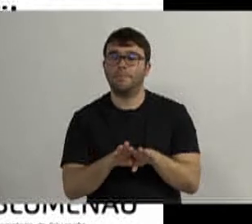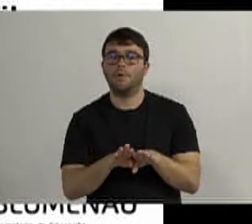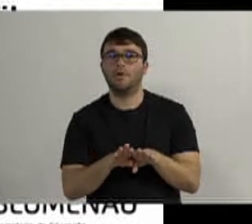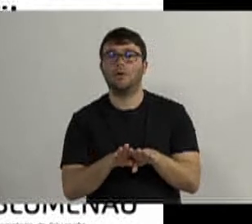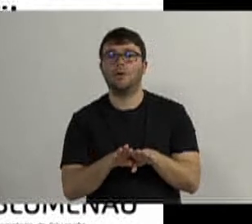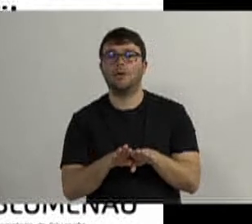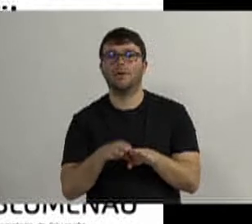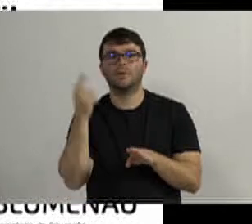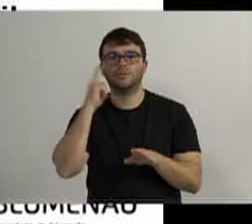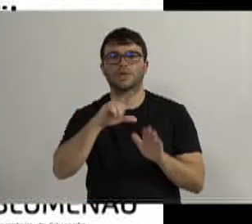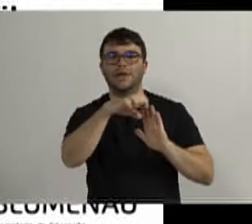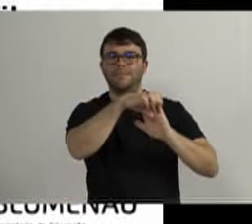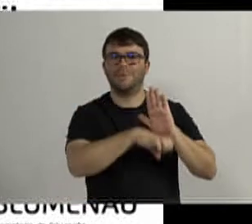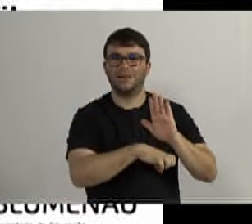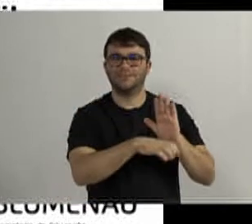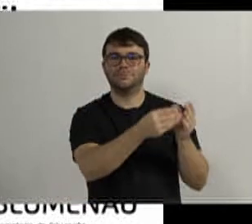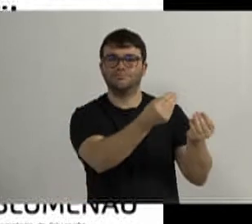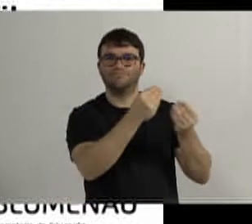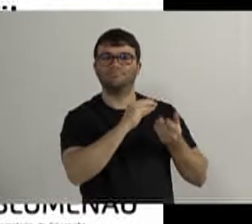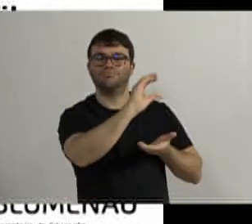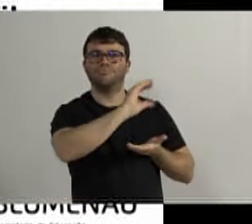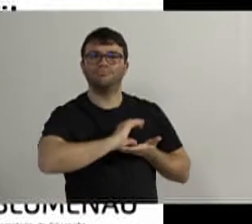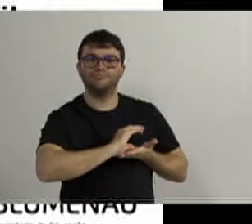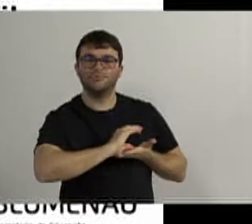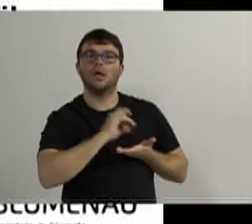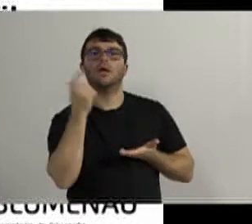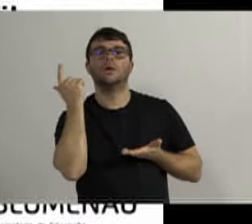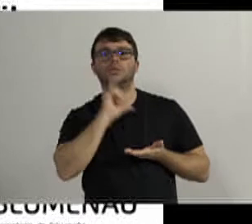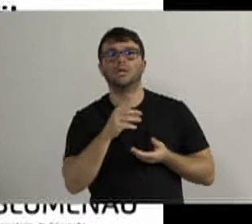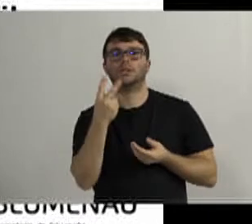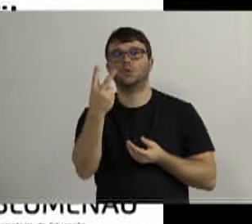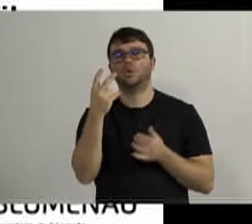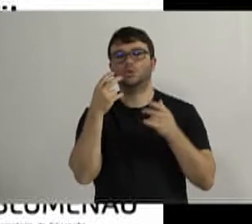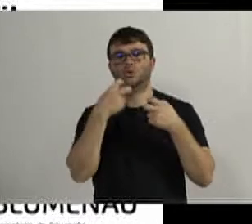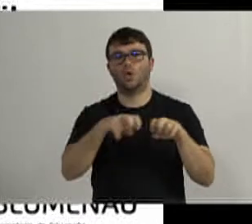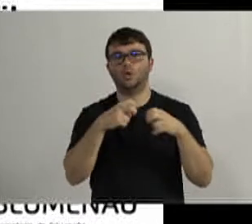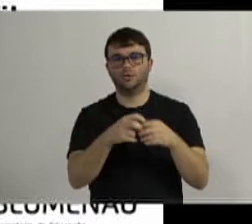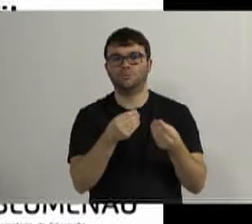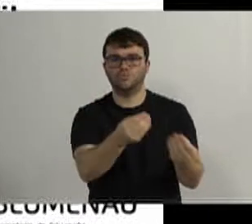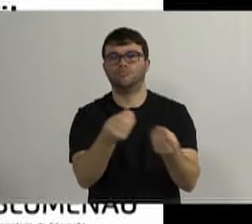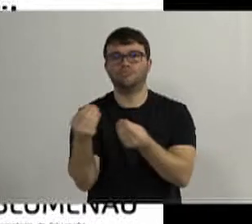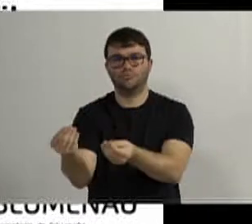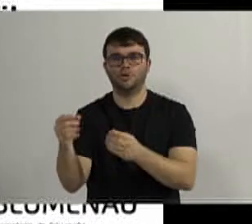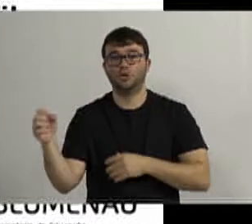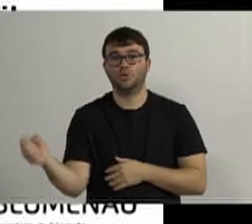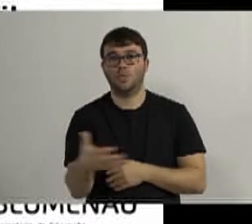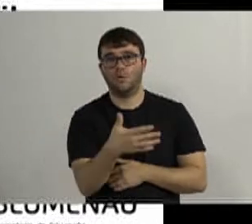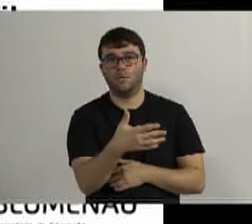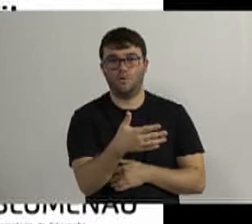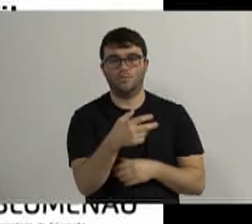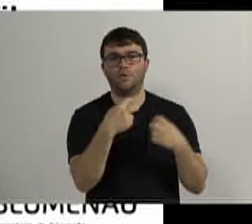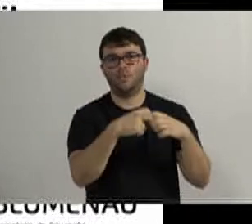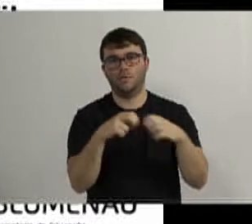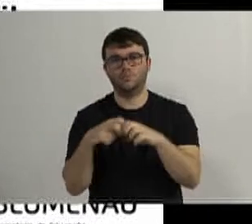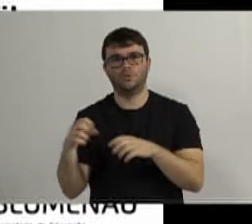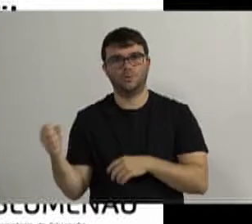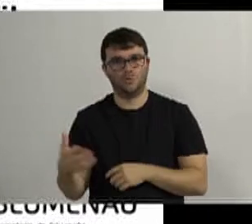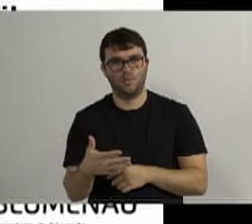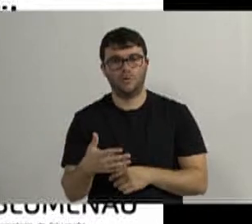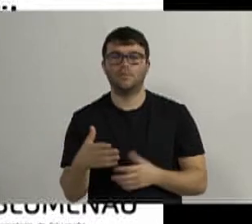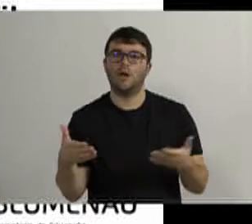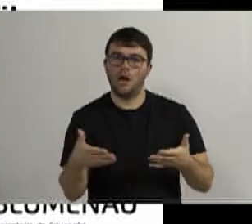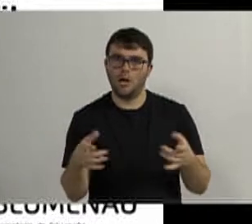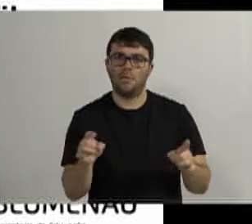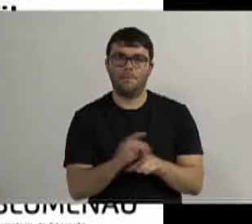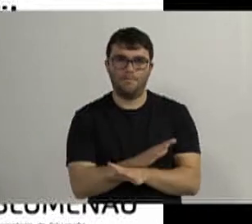partir de emendas parlamentares e um de aquisição própria entregue dois ônibus escolares novos nós vimos com uma dificuldade bastante grande Agora nós estamos com a frota